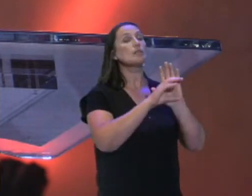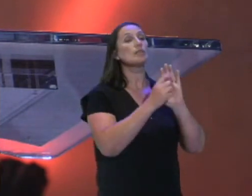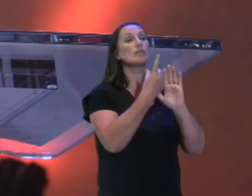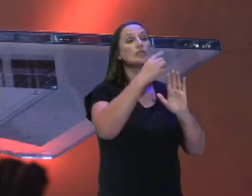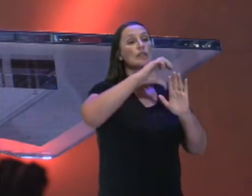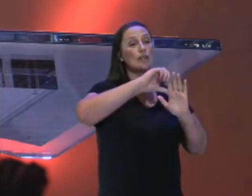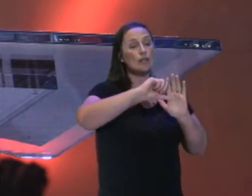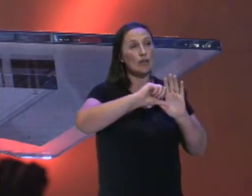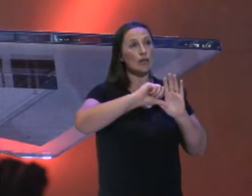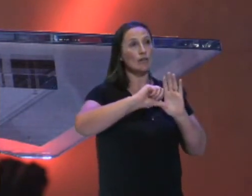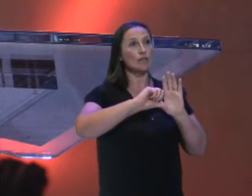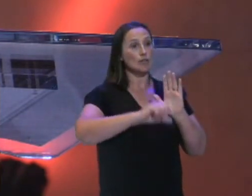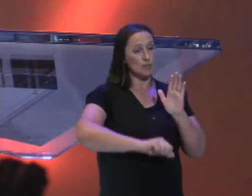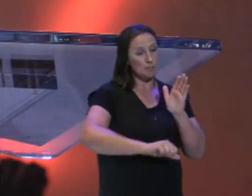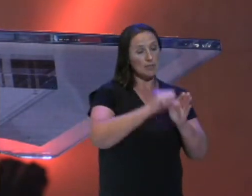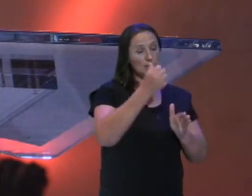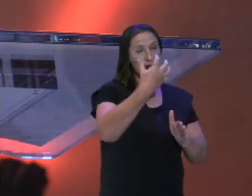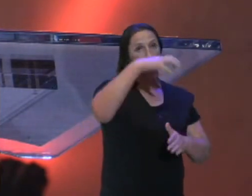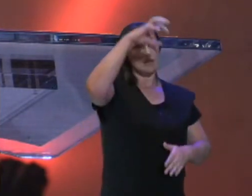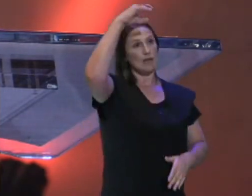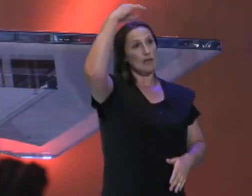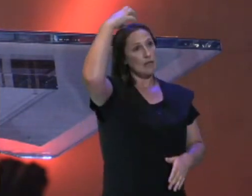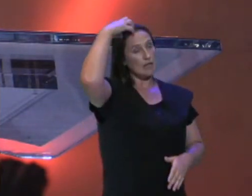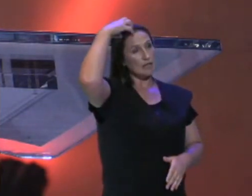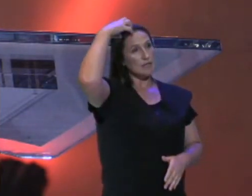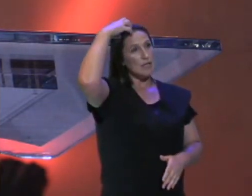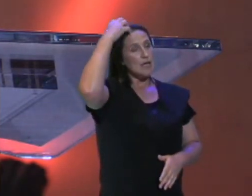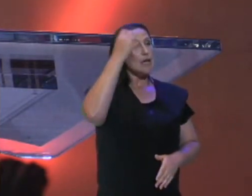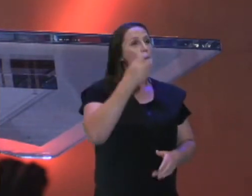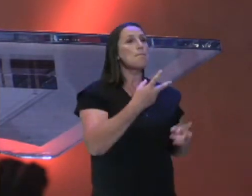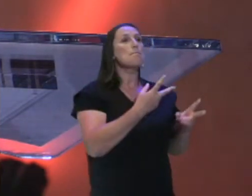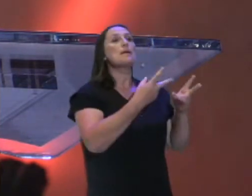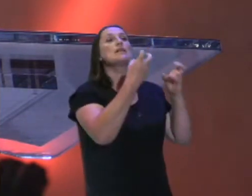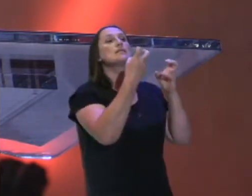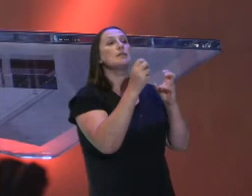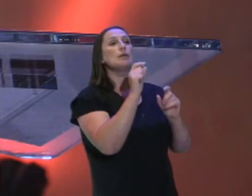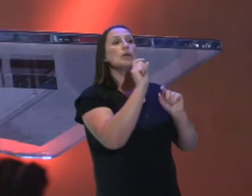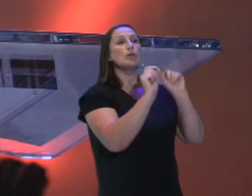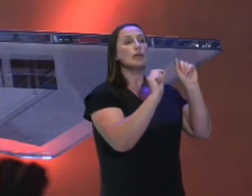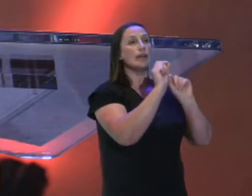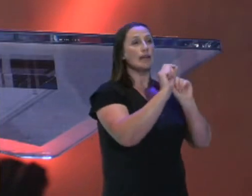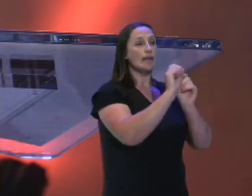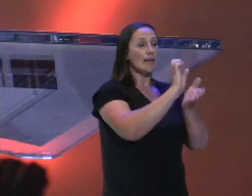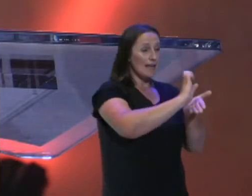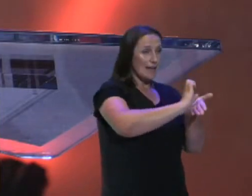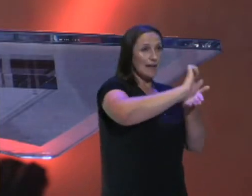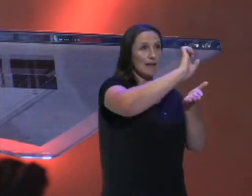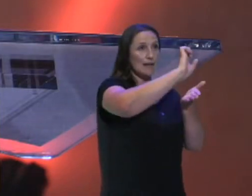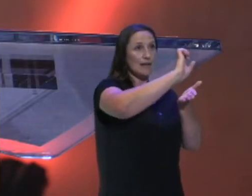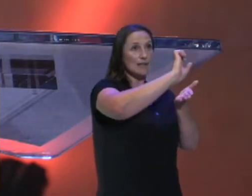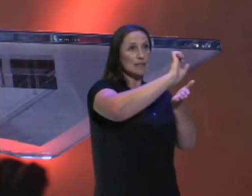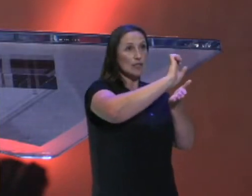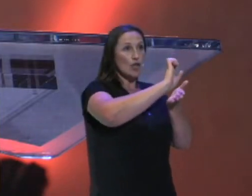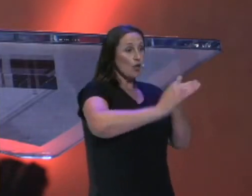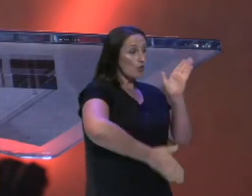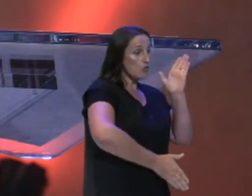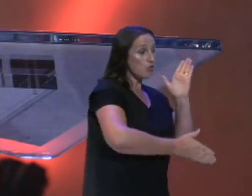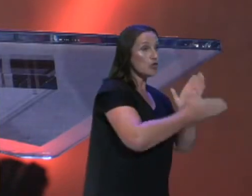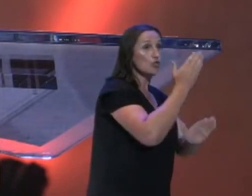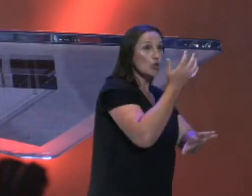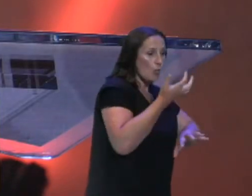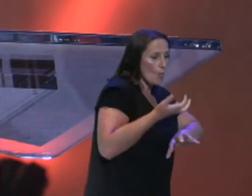Reis, nós vamos perceber que Elias primeiro foi para o deserto e depois ele se escondeu